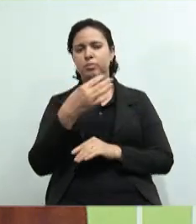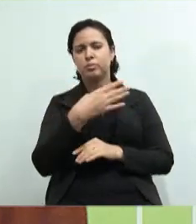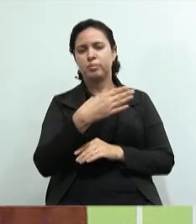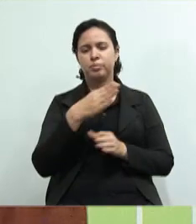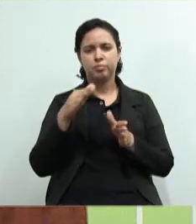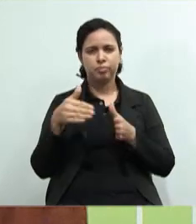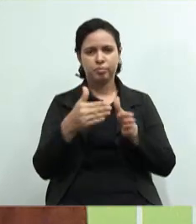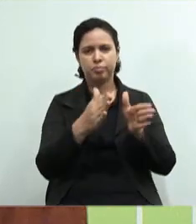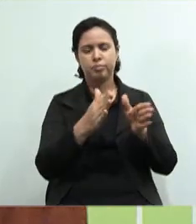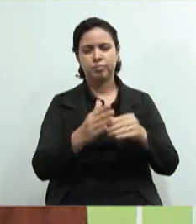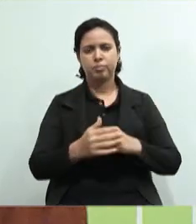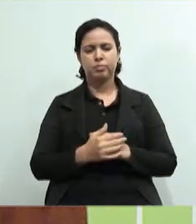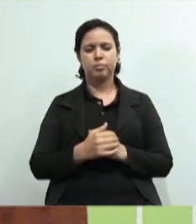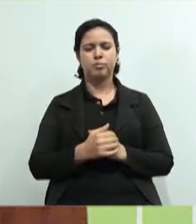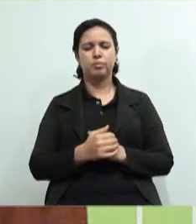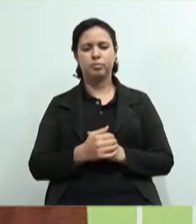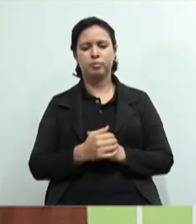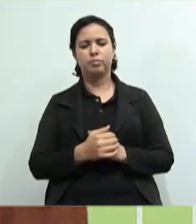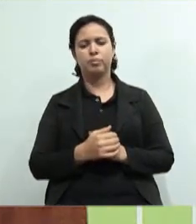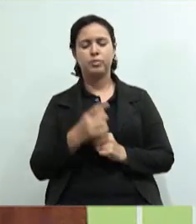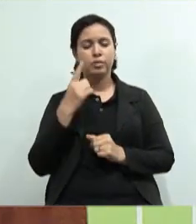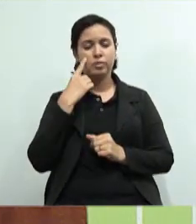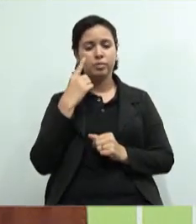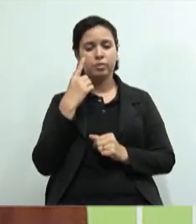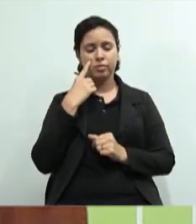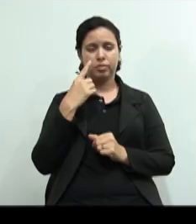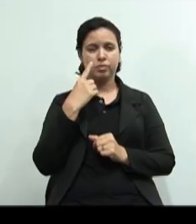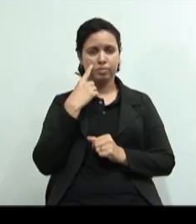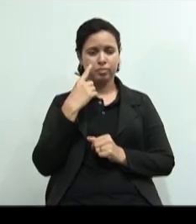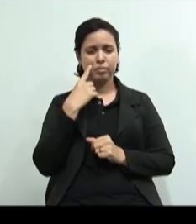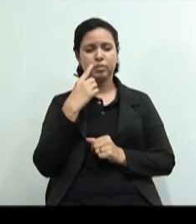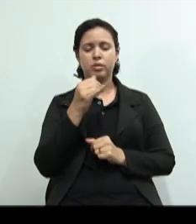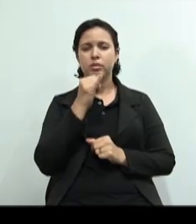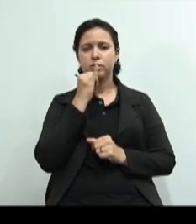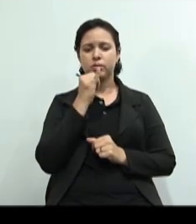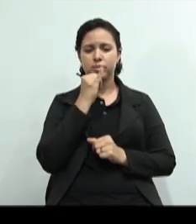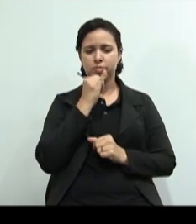certo? Vamos ver esse exemplo clássico da televisão.